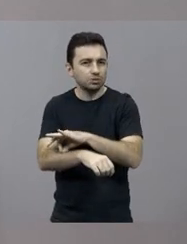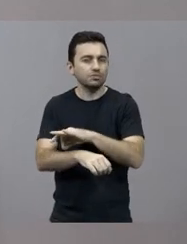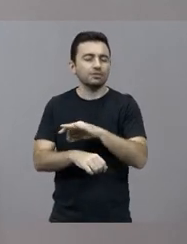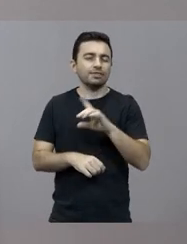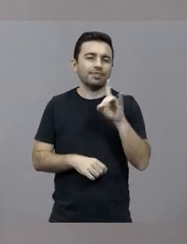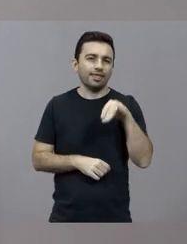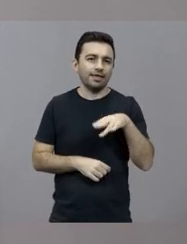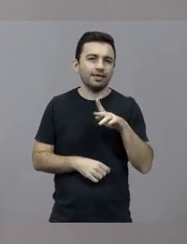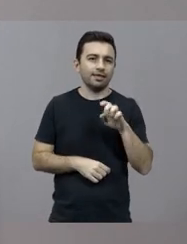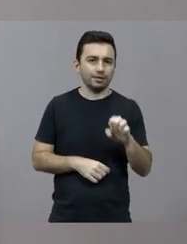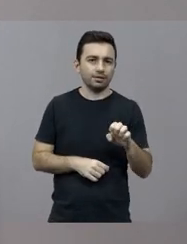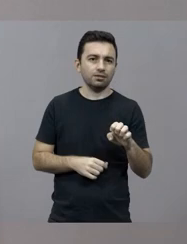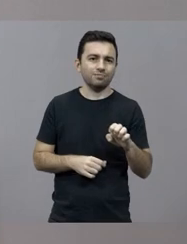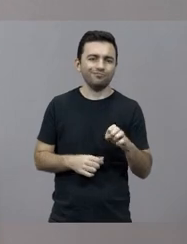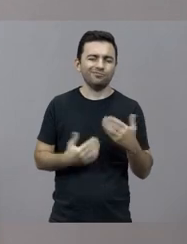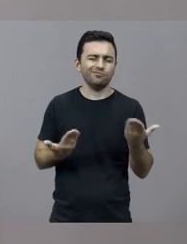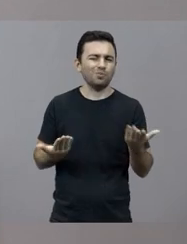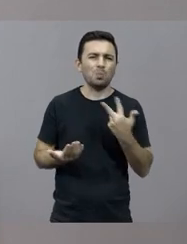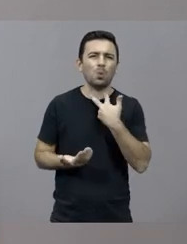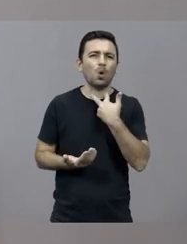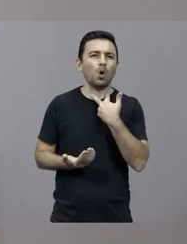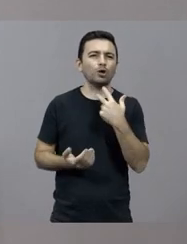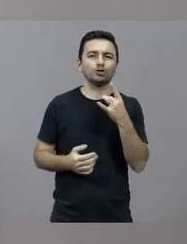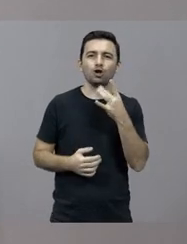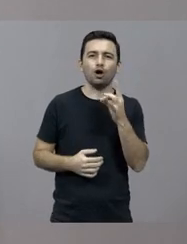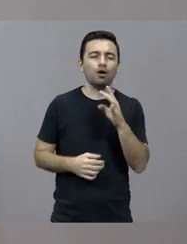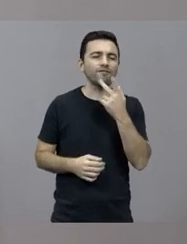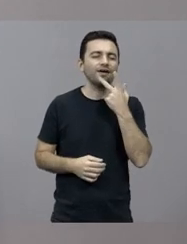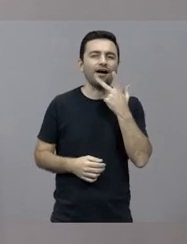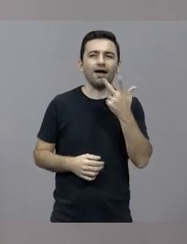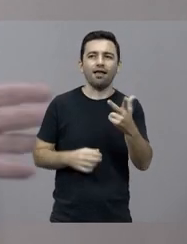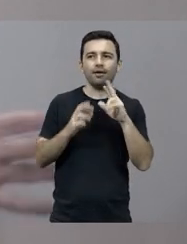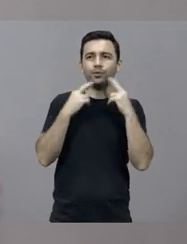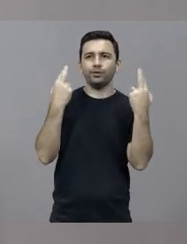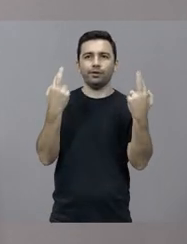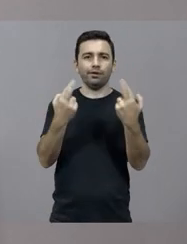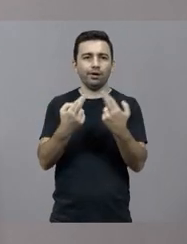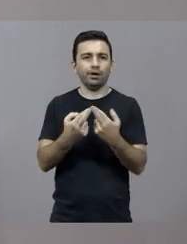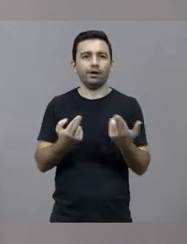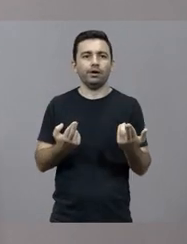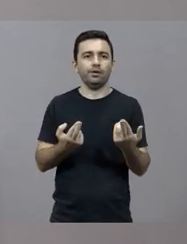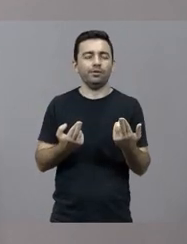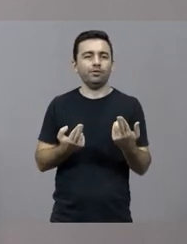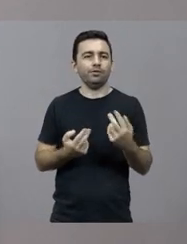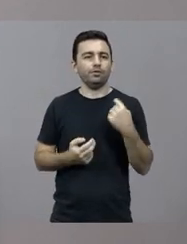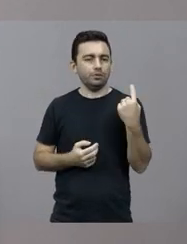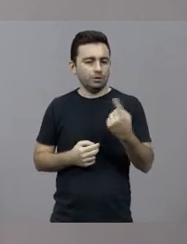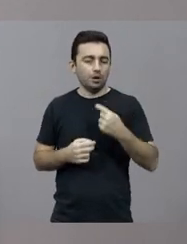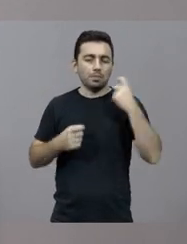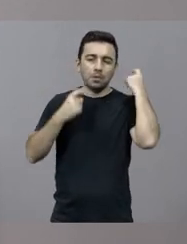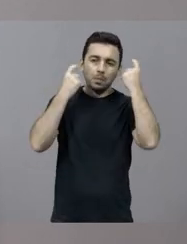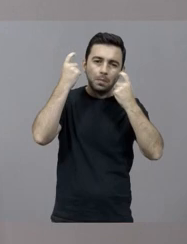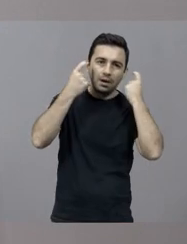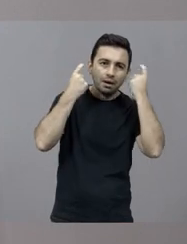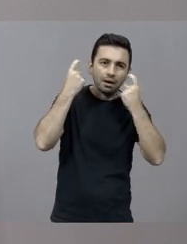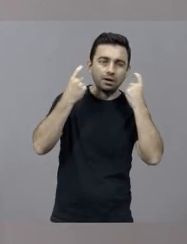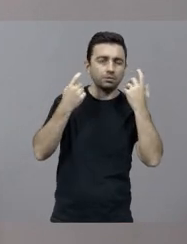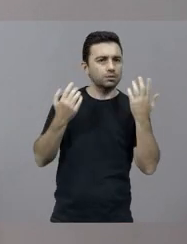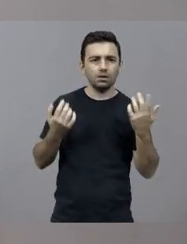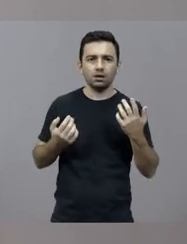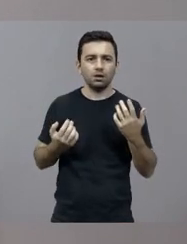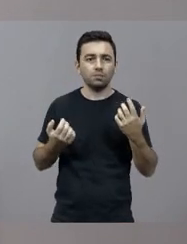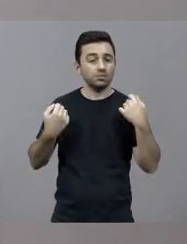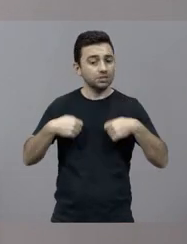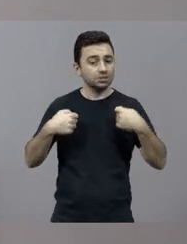Não basta apenas dizer, fazer uma reunião, dizer que estamos preocupados, é preciso que lá